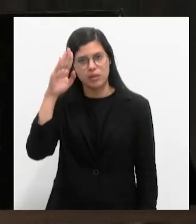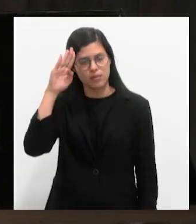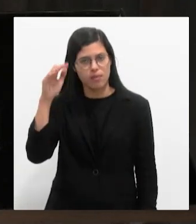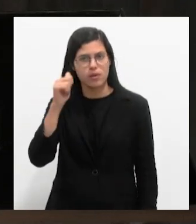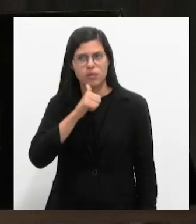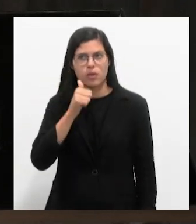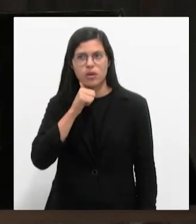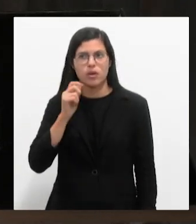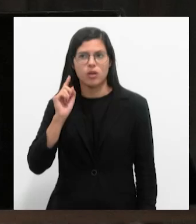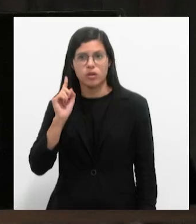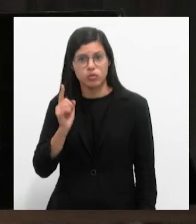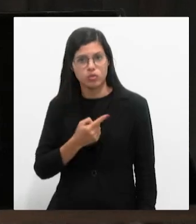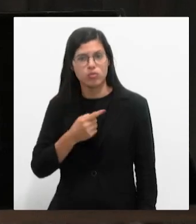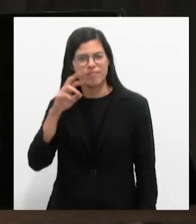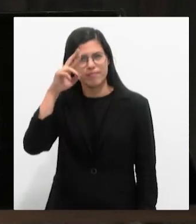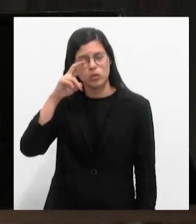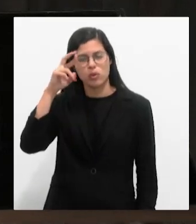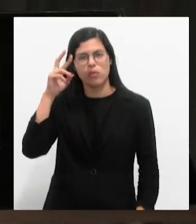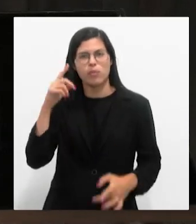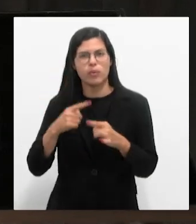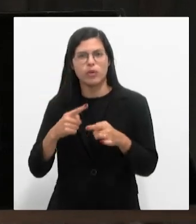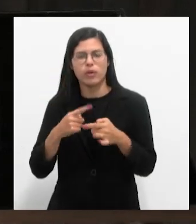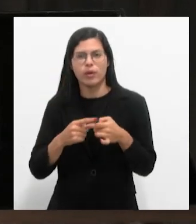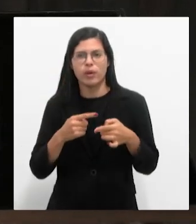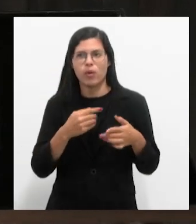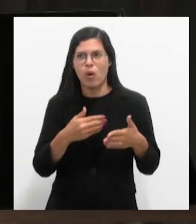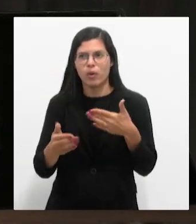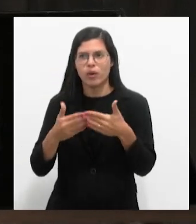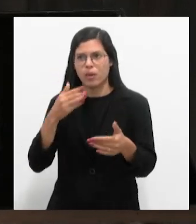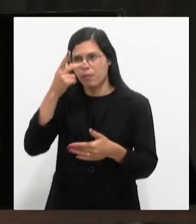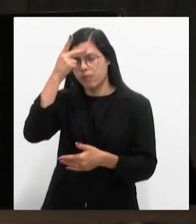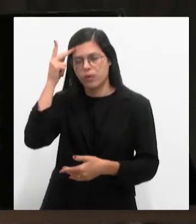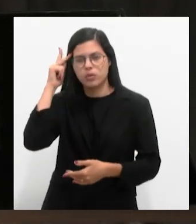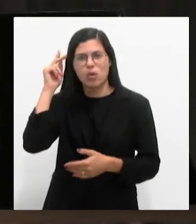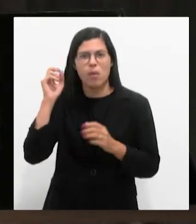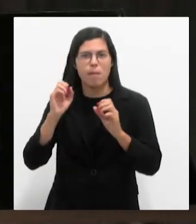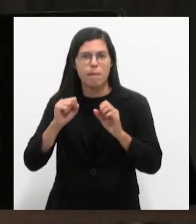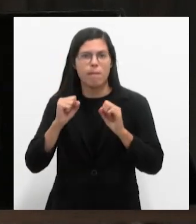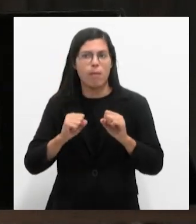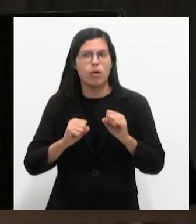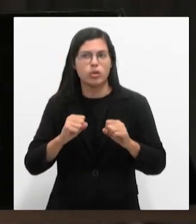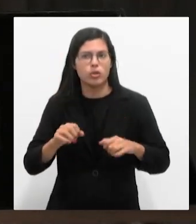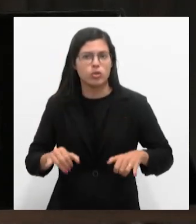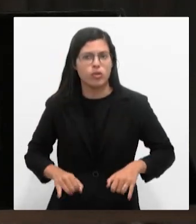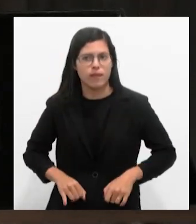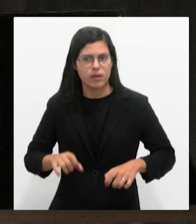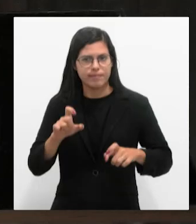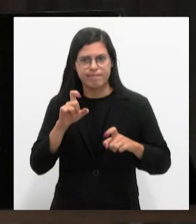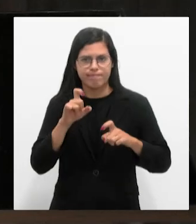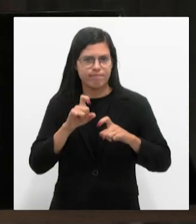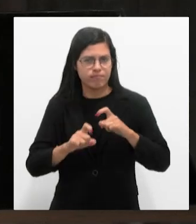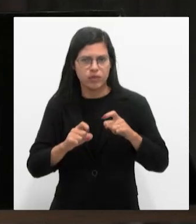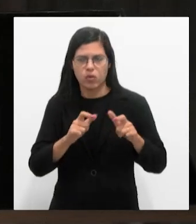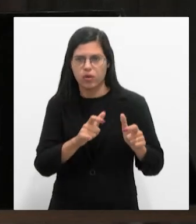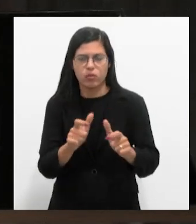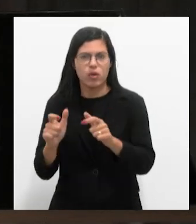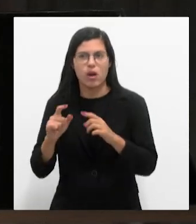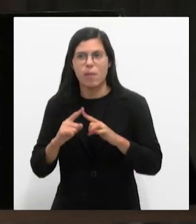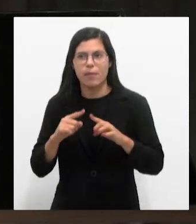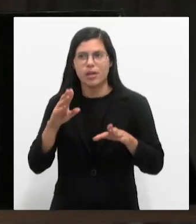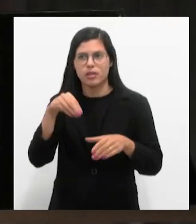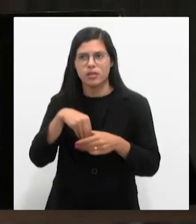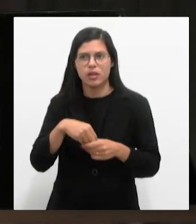de olho, porque qualquer pessoa pode ser violentada em qualquer espaço, mas dentro da